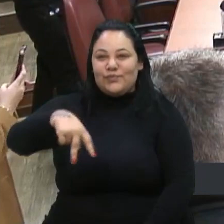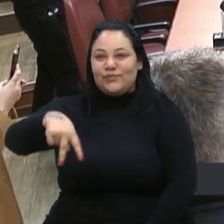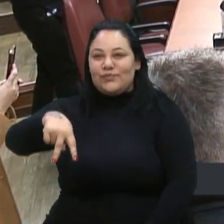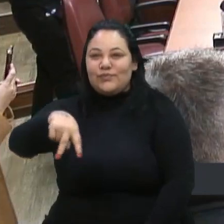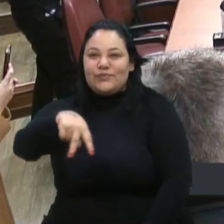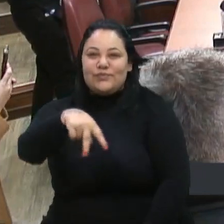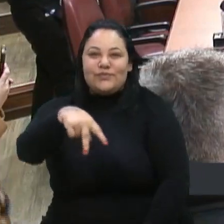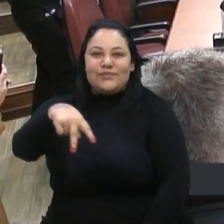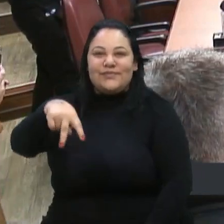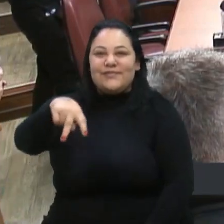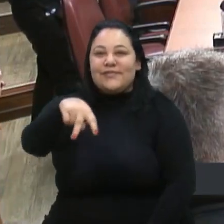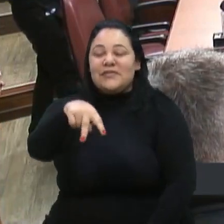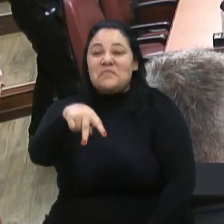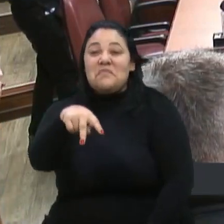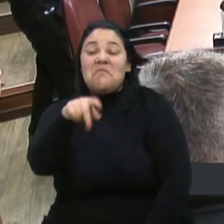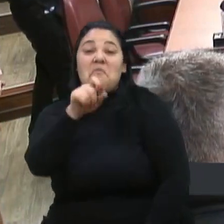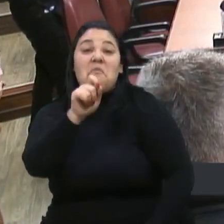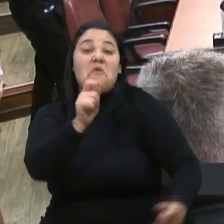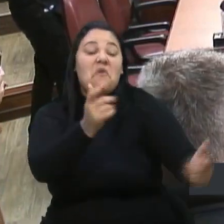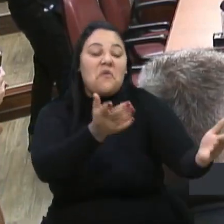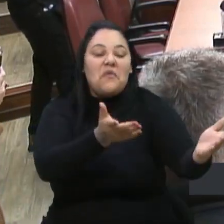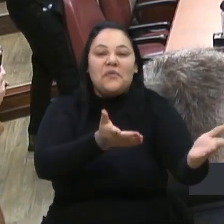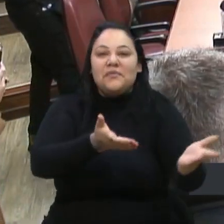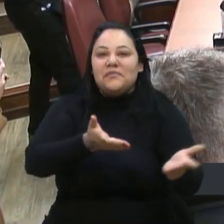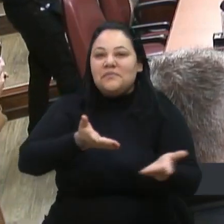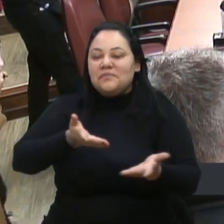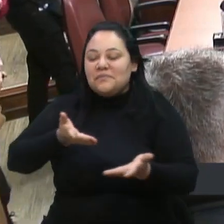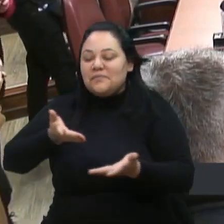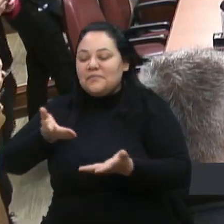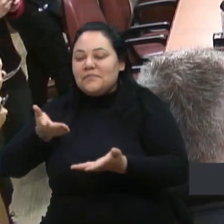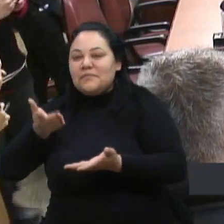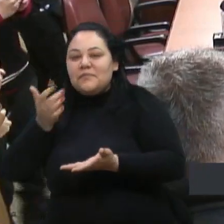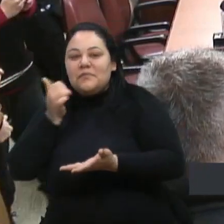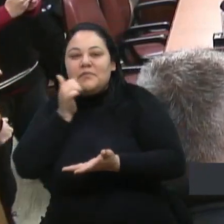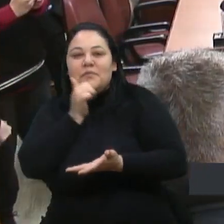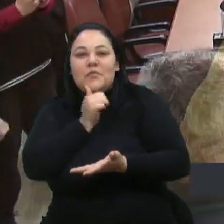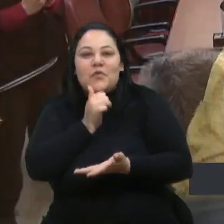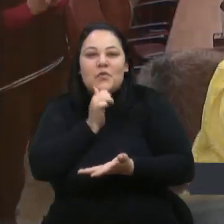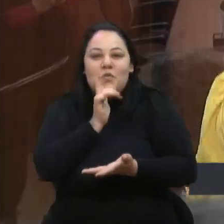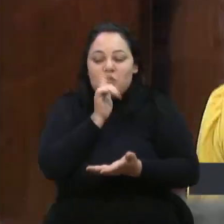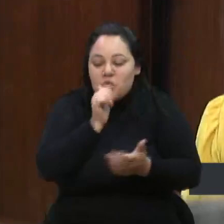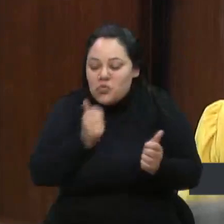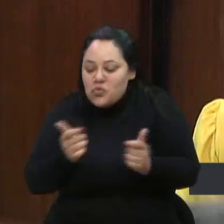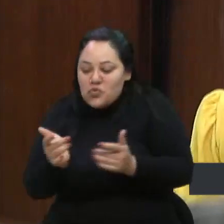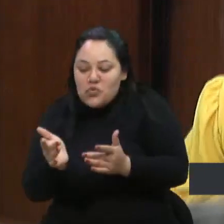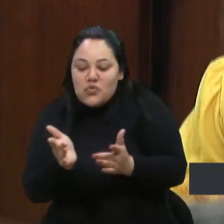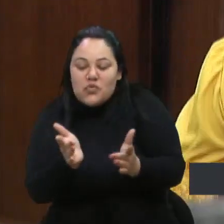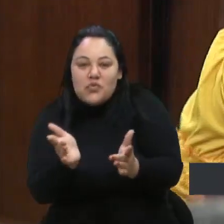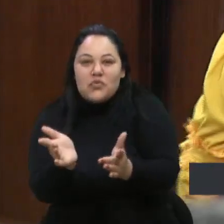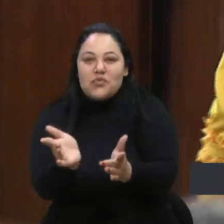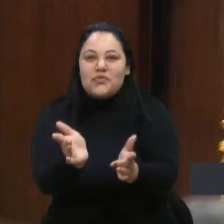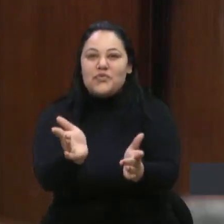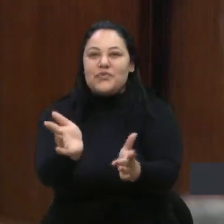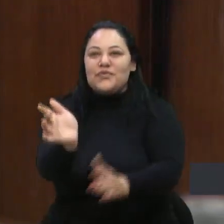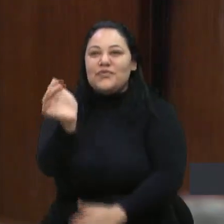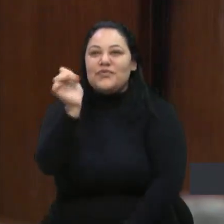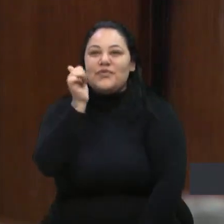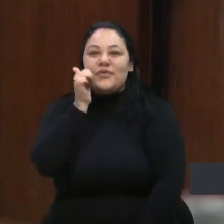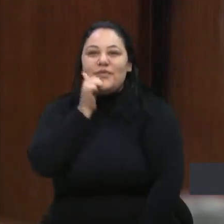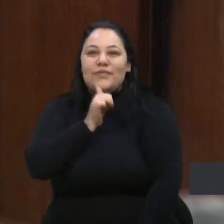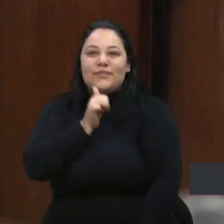Quem te trouxe lá do Rio? Chimarrita,